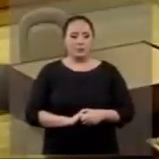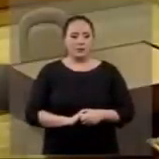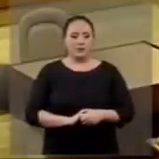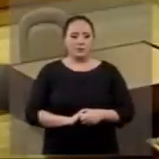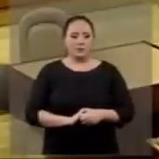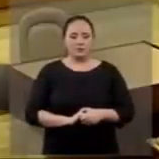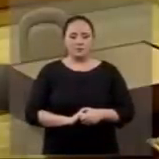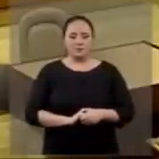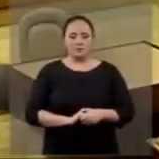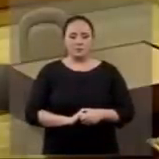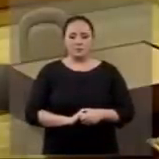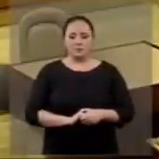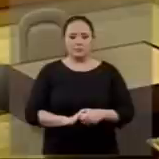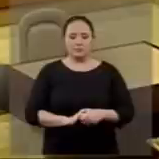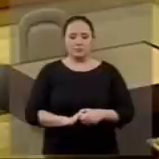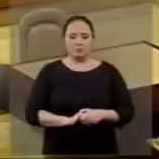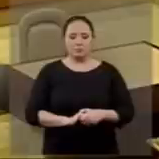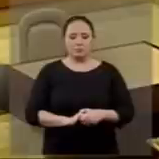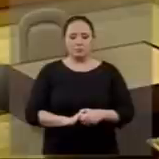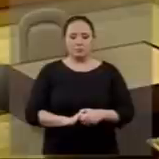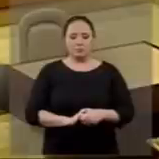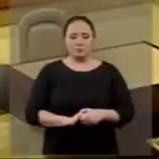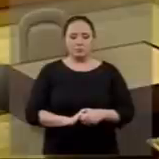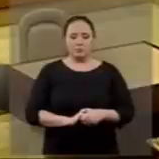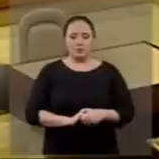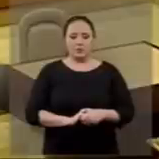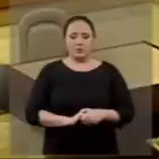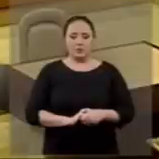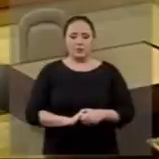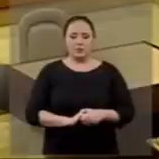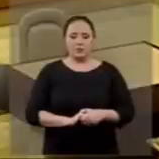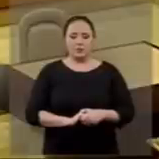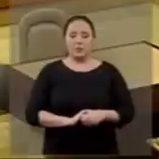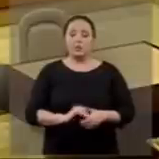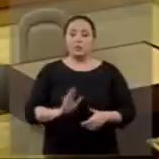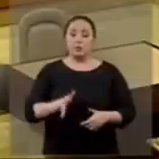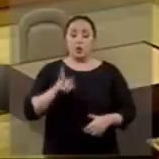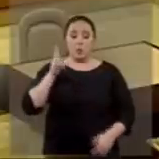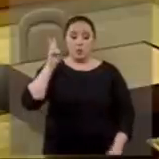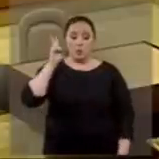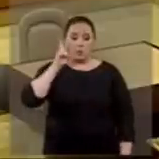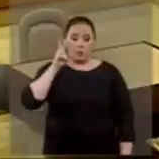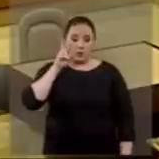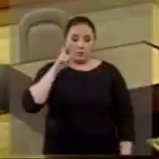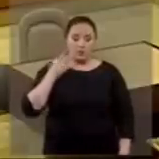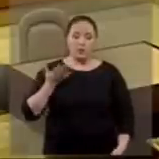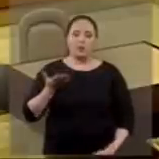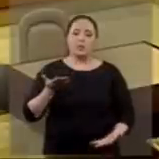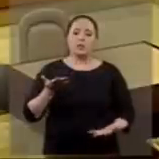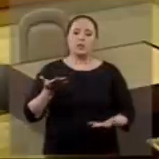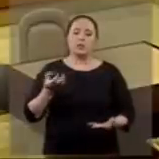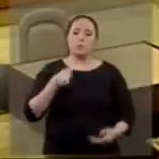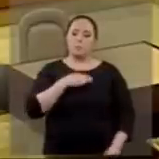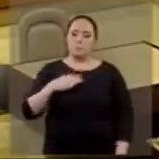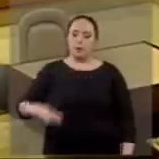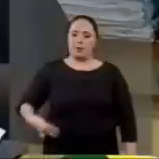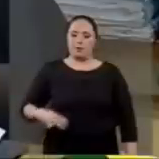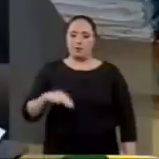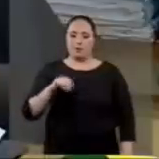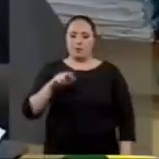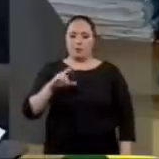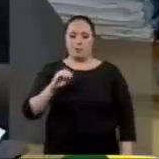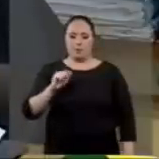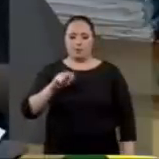Presidente, acompanhei toda a votação e, como já foi relembrado, juntamente com o ministro Marco Aurélio